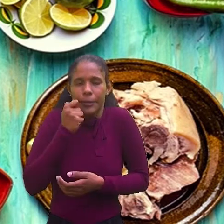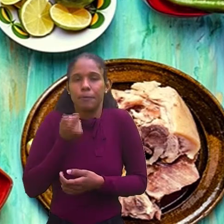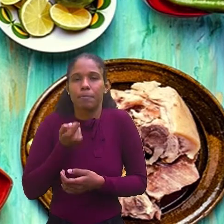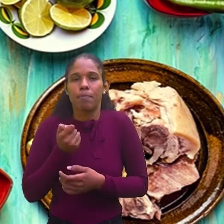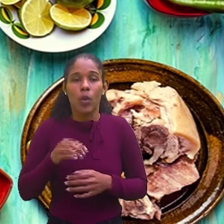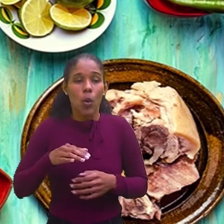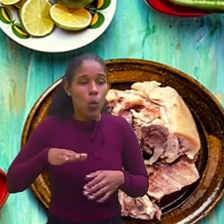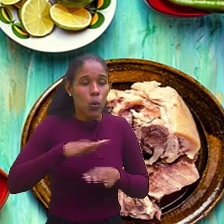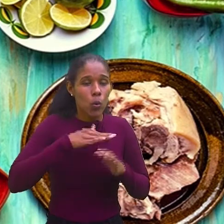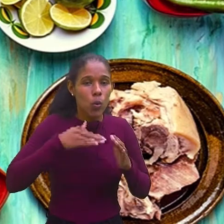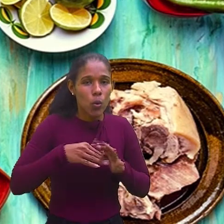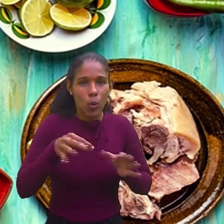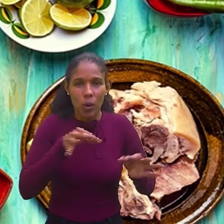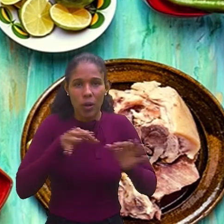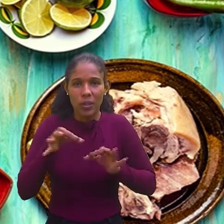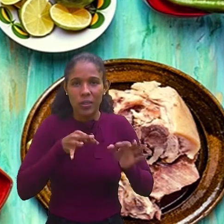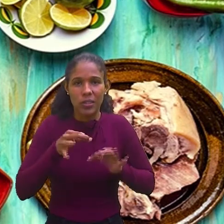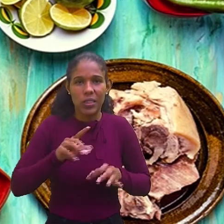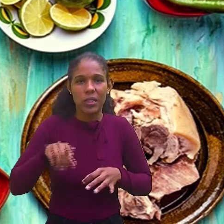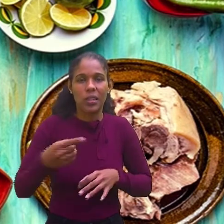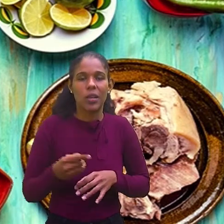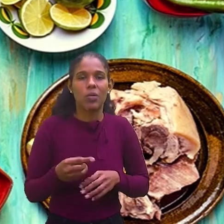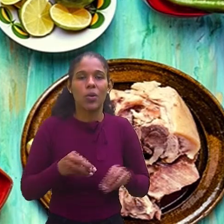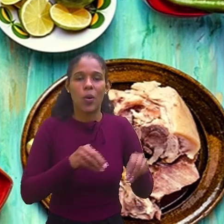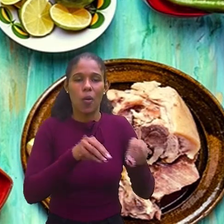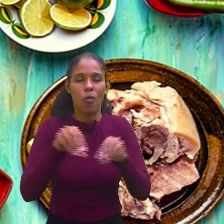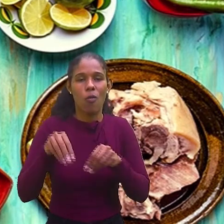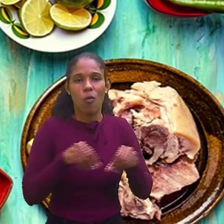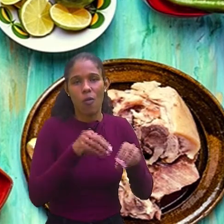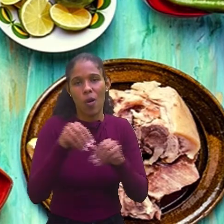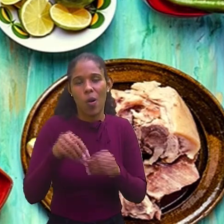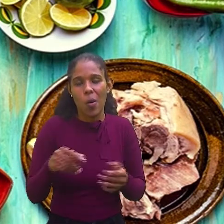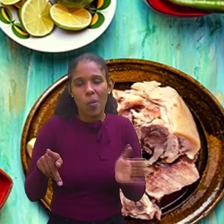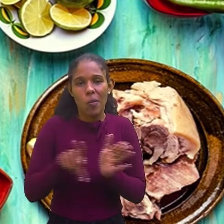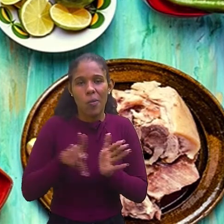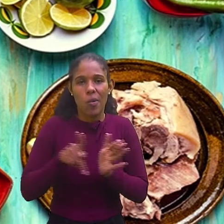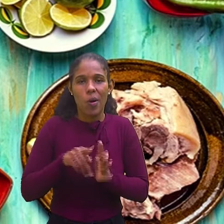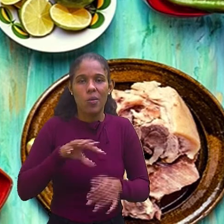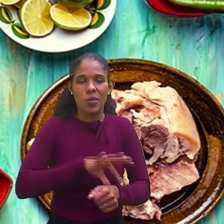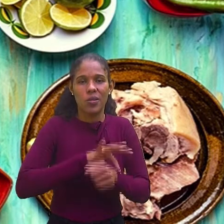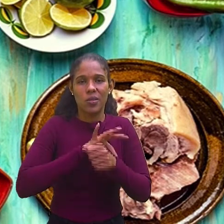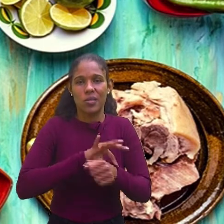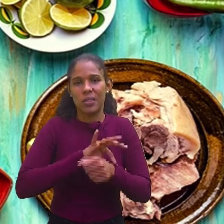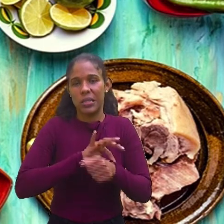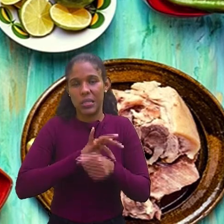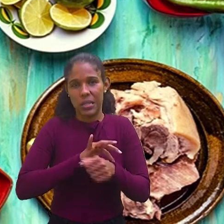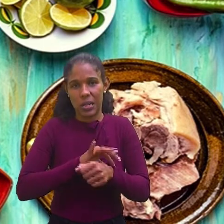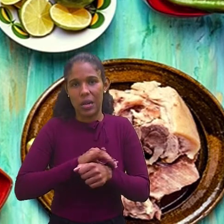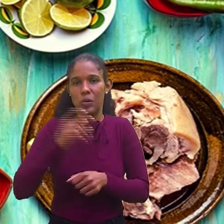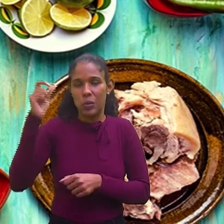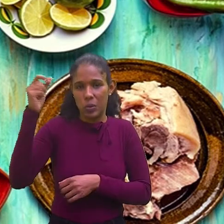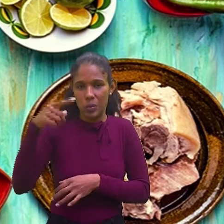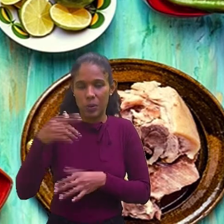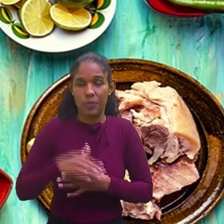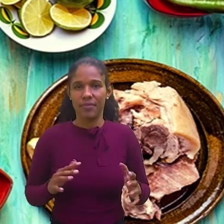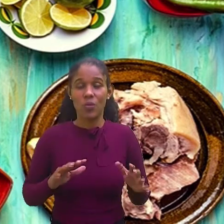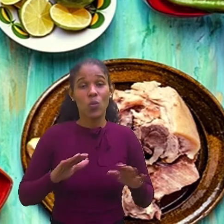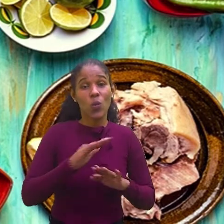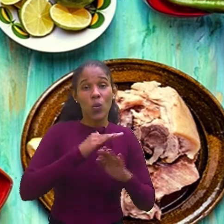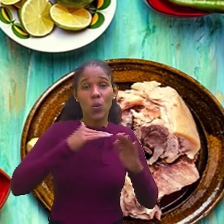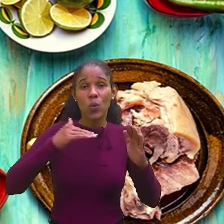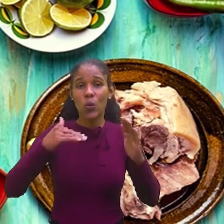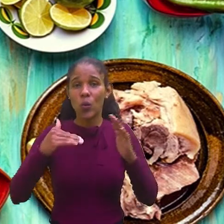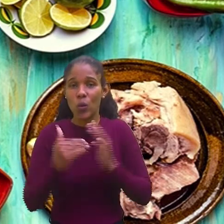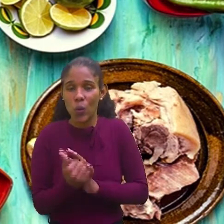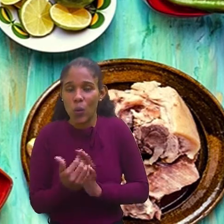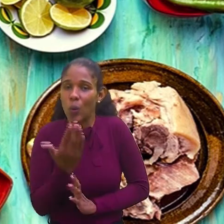queridinha paçoca de carne de sol. Era uma comida tradicional dos viajantes, porque tem grande prazo de validade.